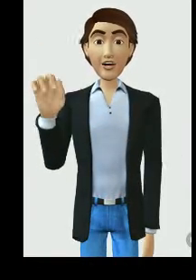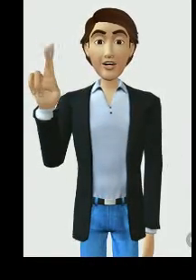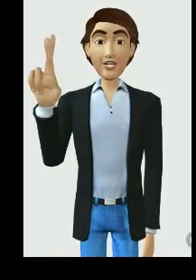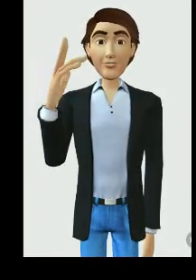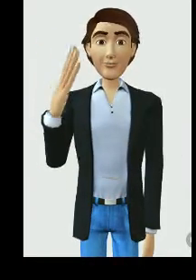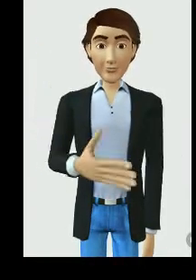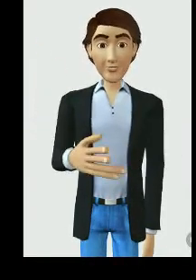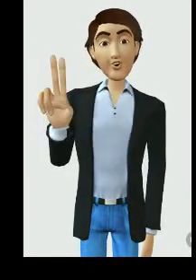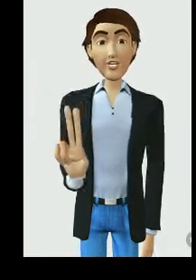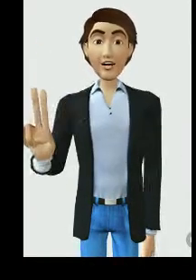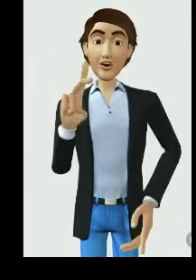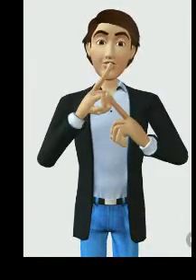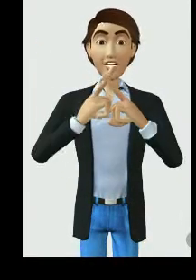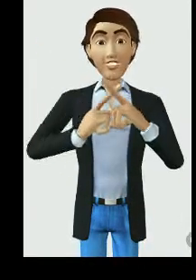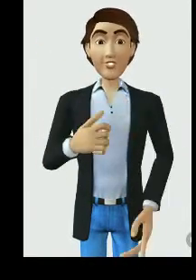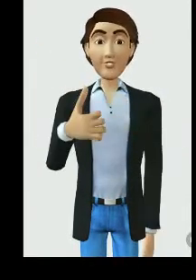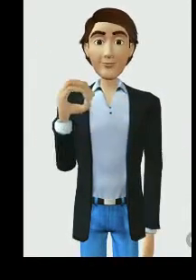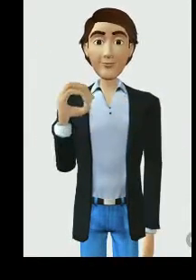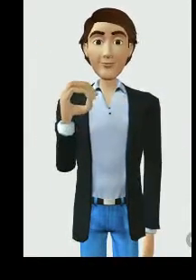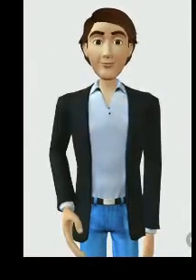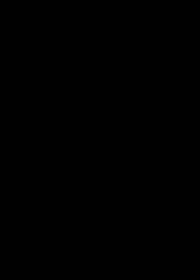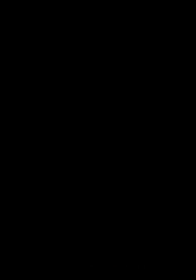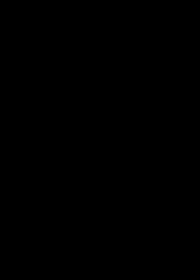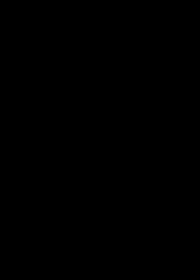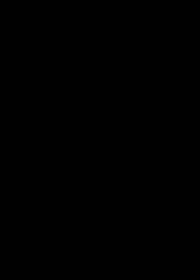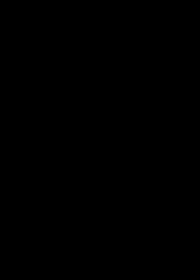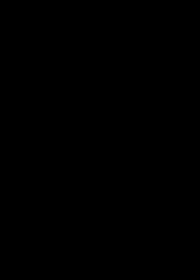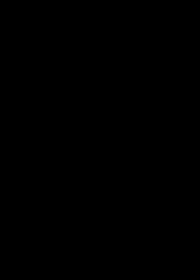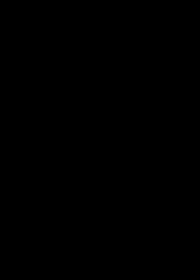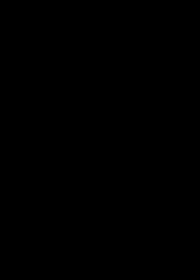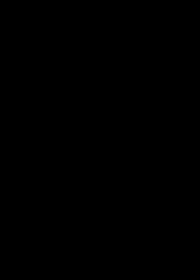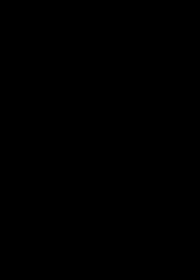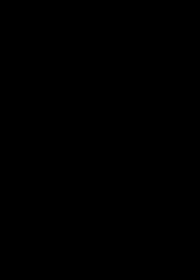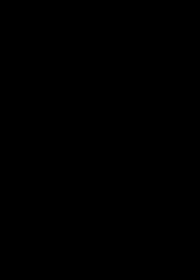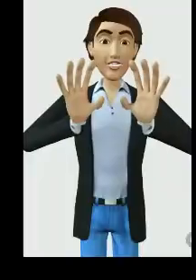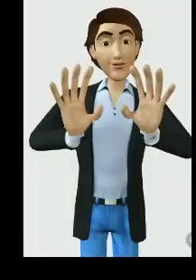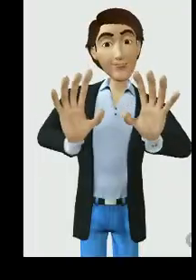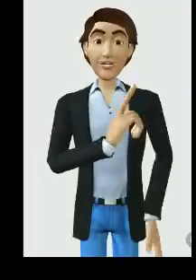a massa de batata frita utilizada vezes 100.